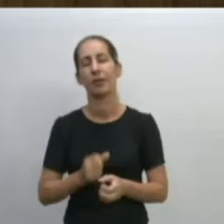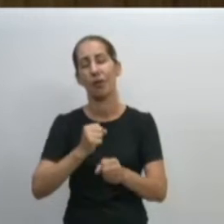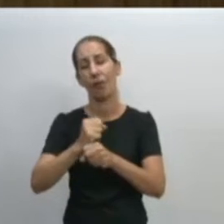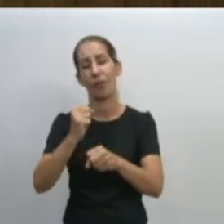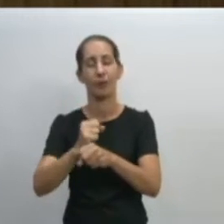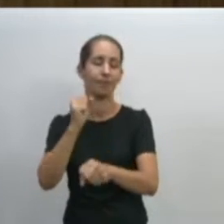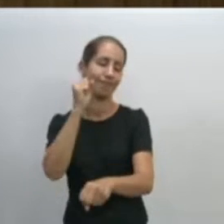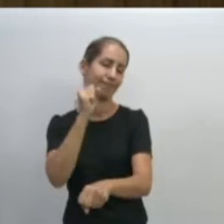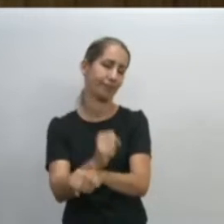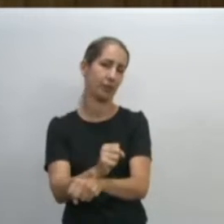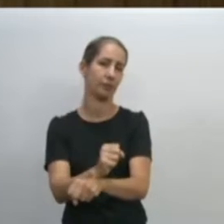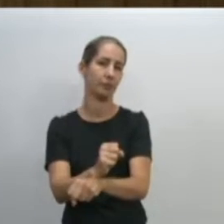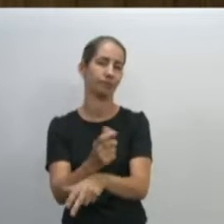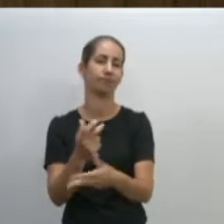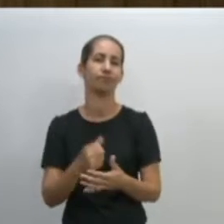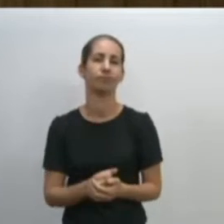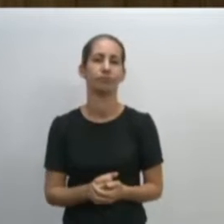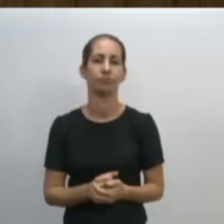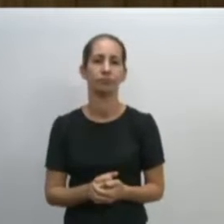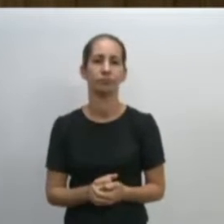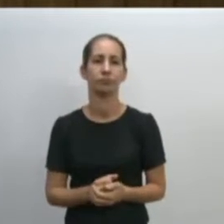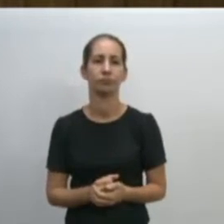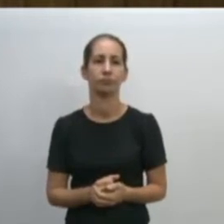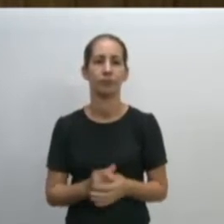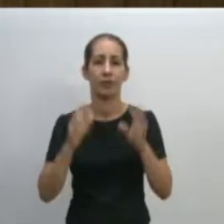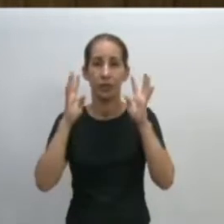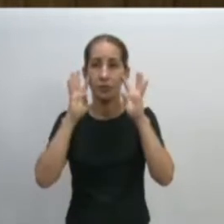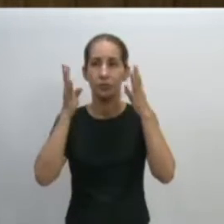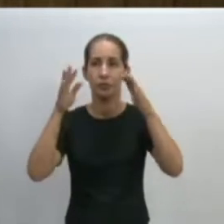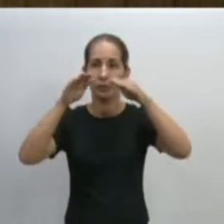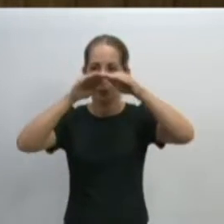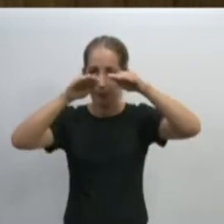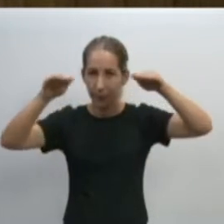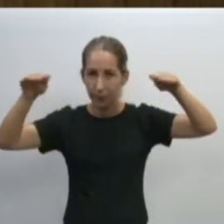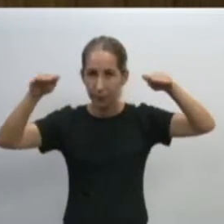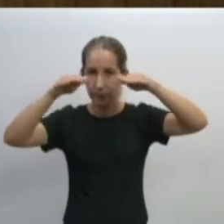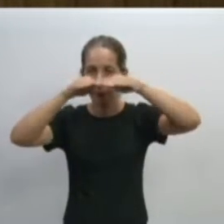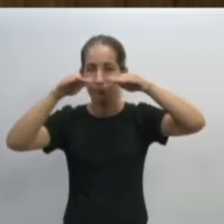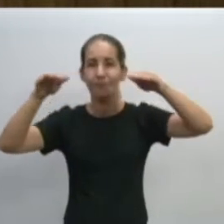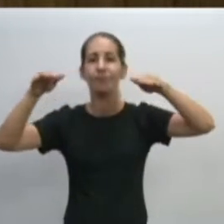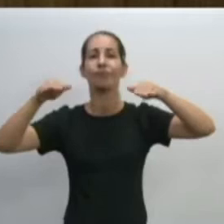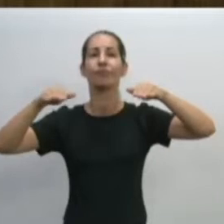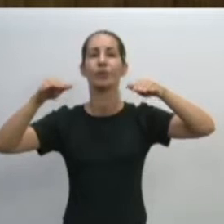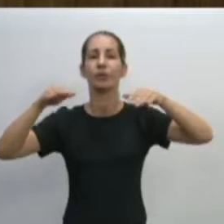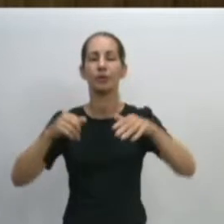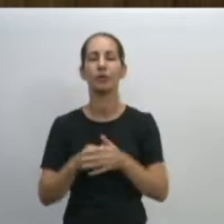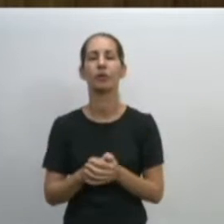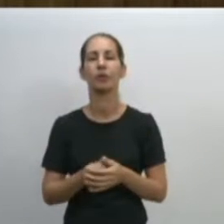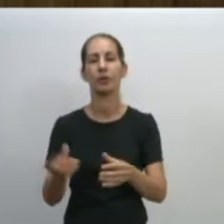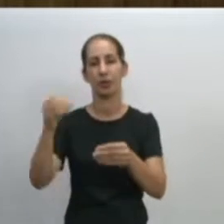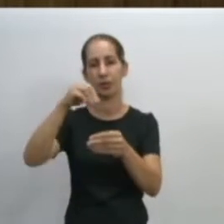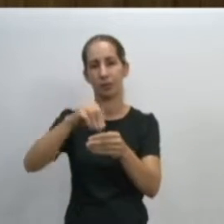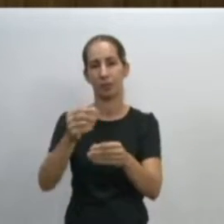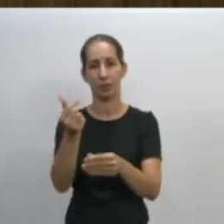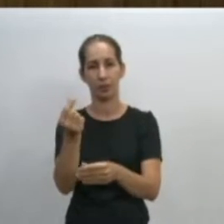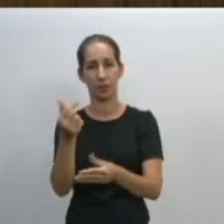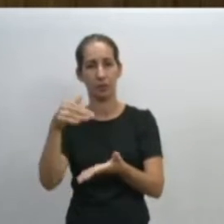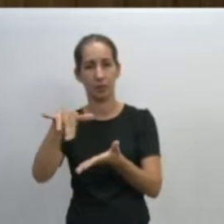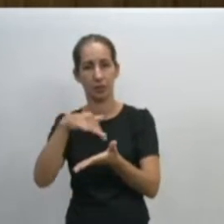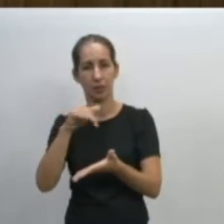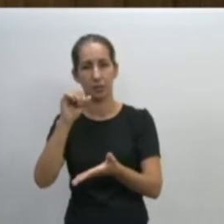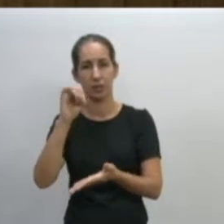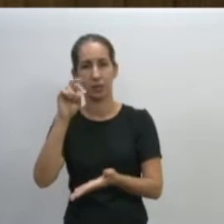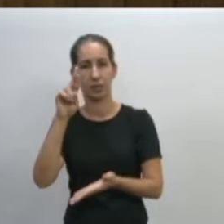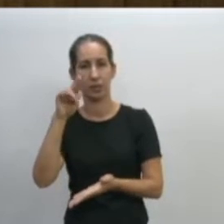está paralisada devido a essa solução do muro. Nós colocamos emendas para que a secretaria, a CEINFRA,